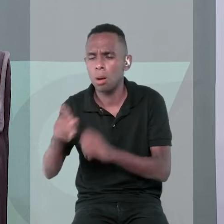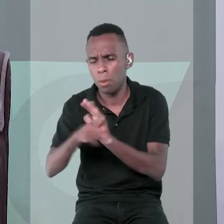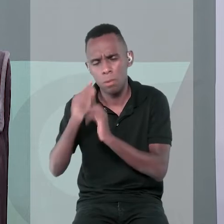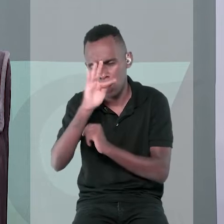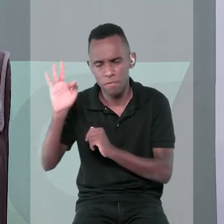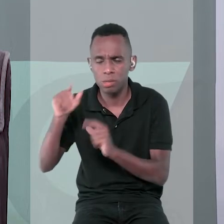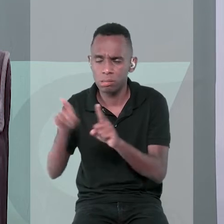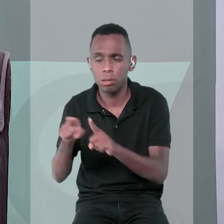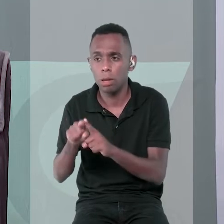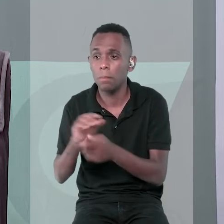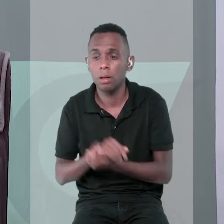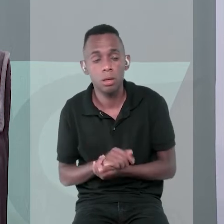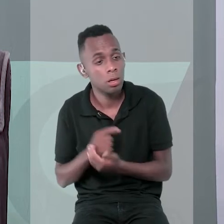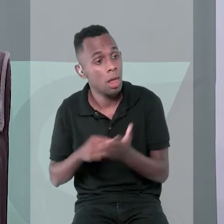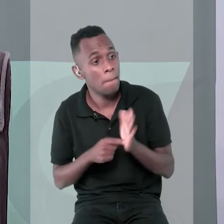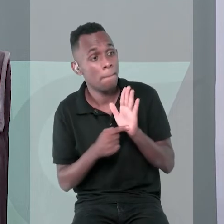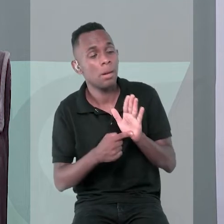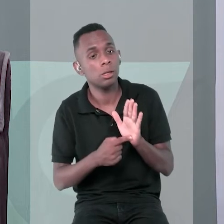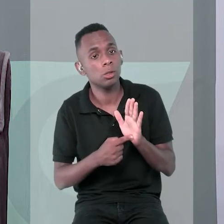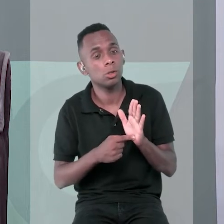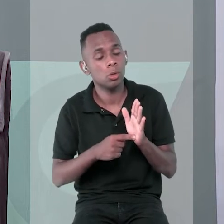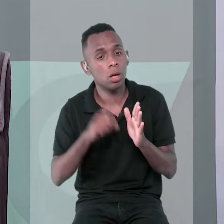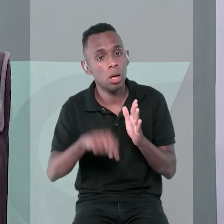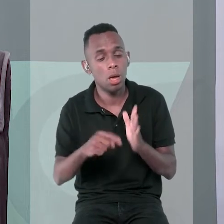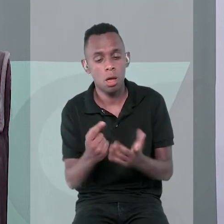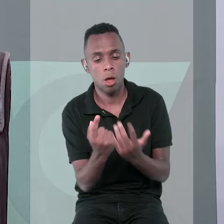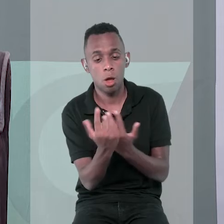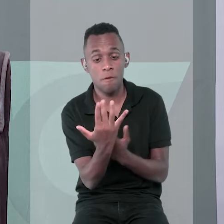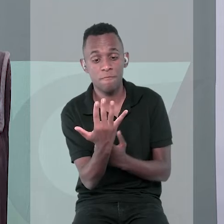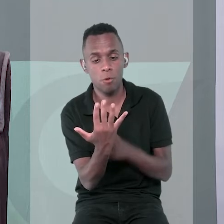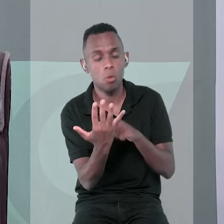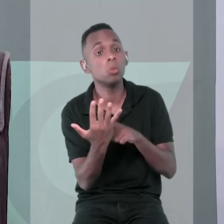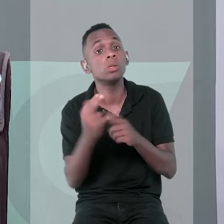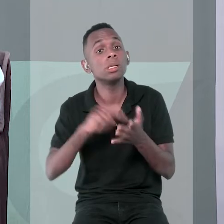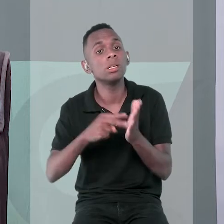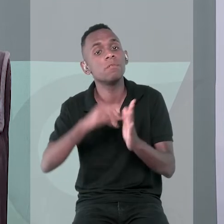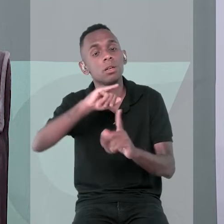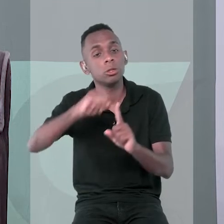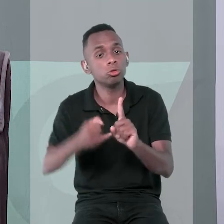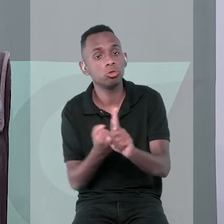francês, ele representa a Joana d'Arc como uma chama. Ele faz uma